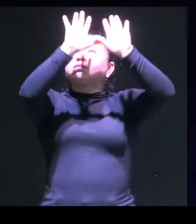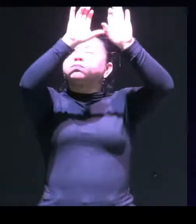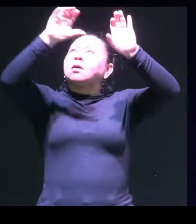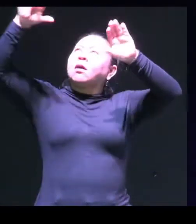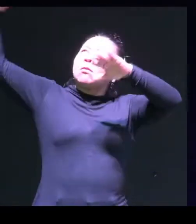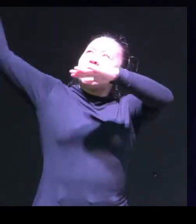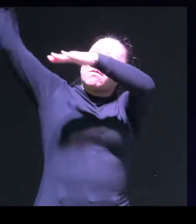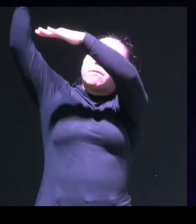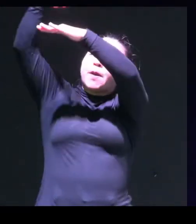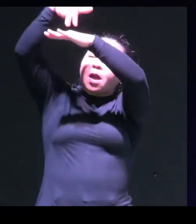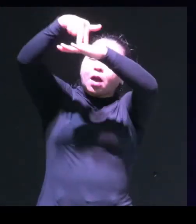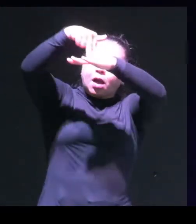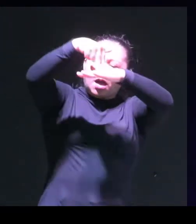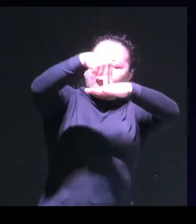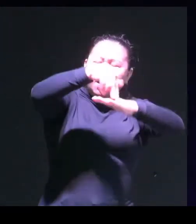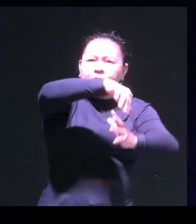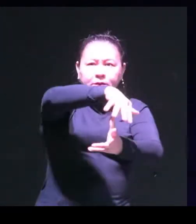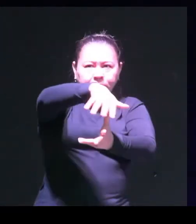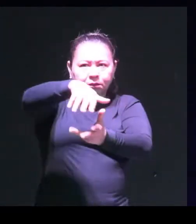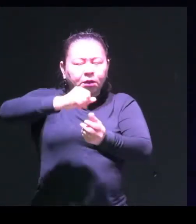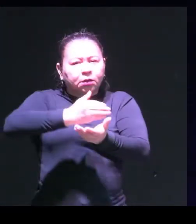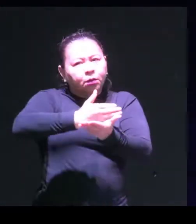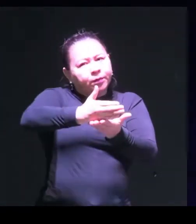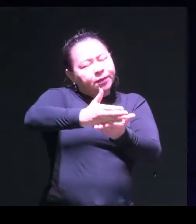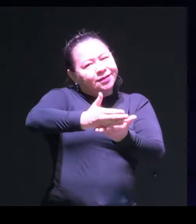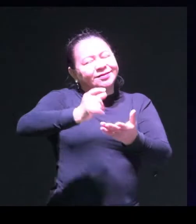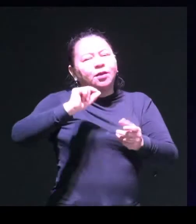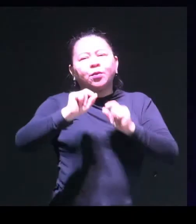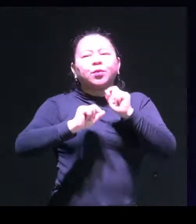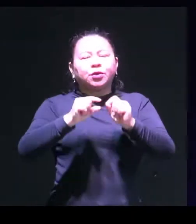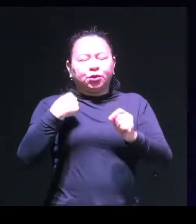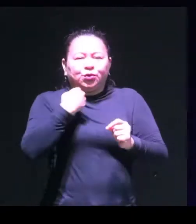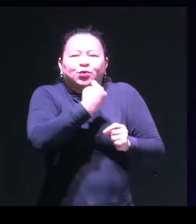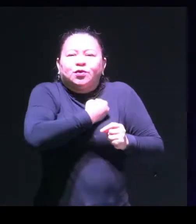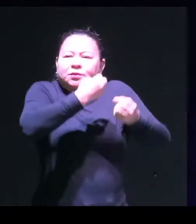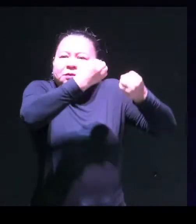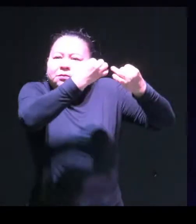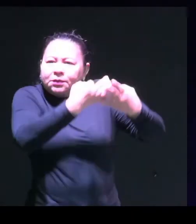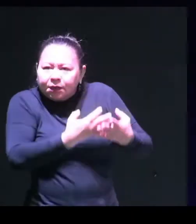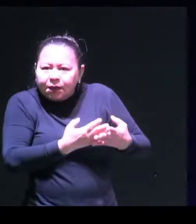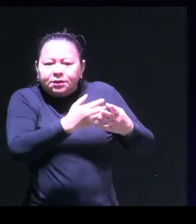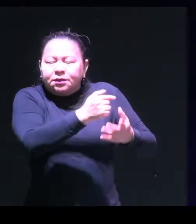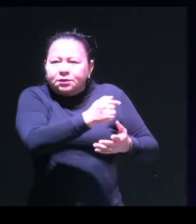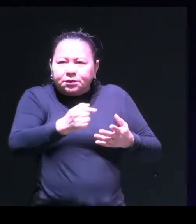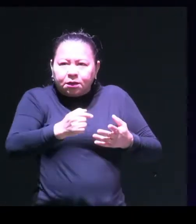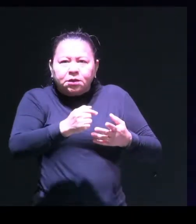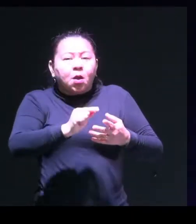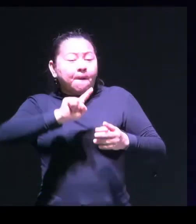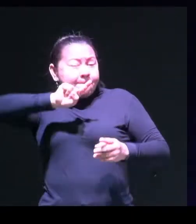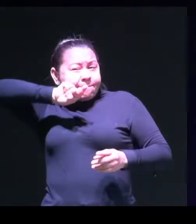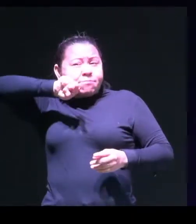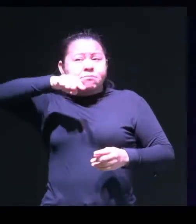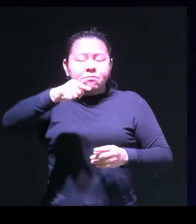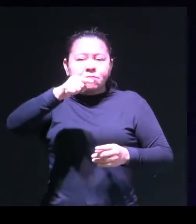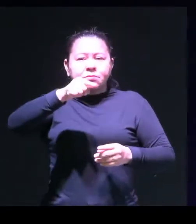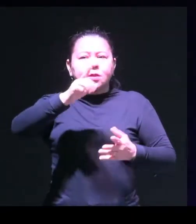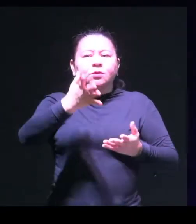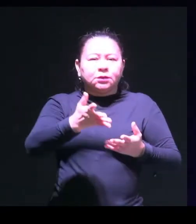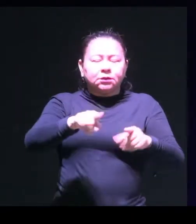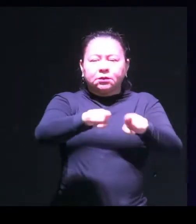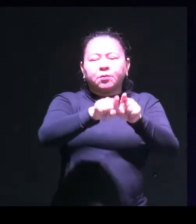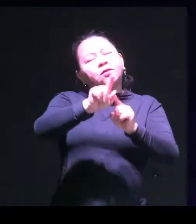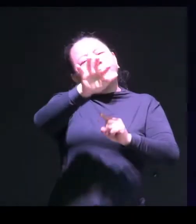e descendo sobre essa terra para iniciar aquilo que nós vamos falar na terceira semana, que é o milênio e o final de